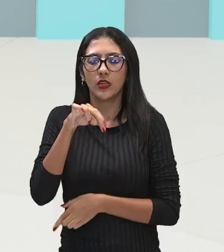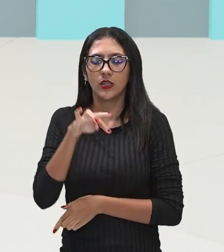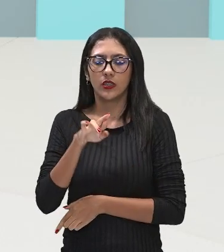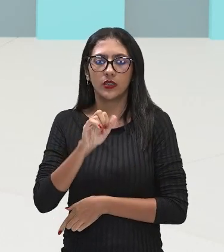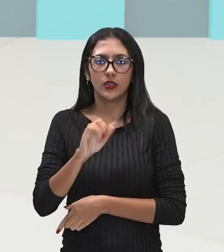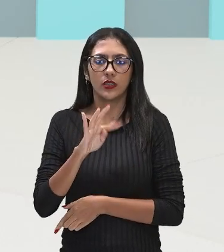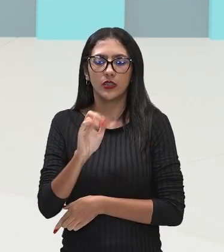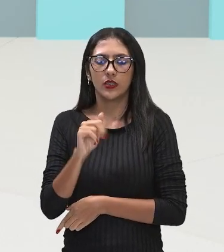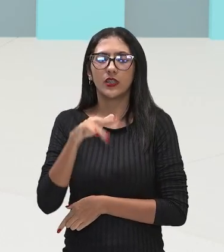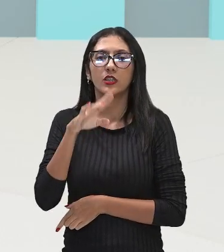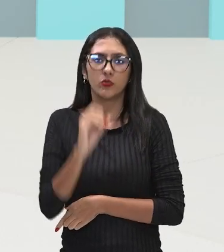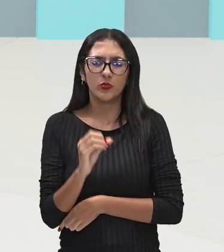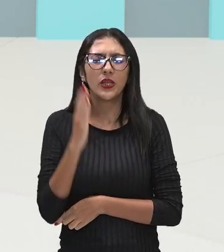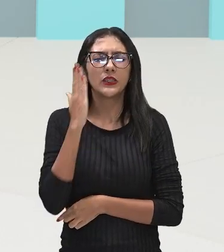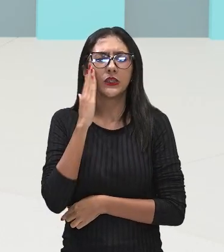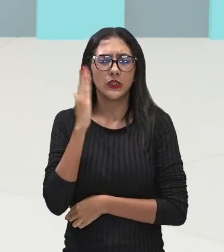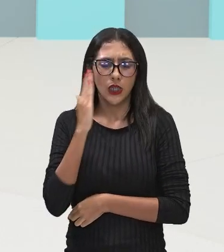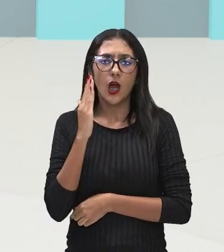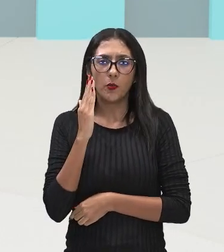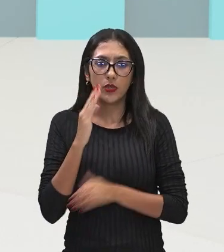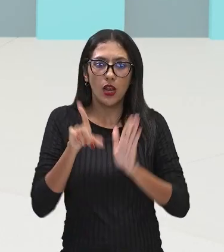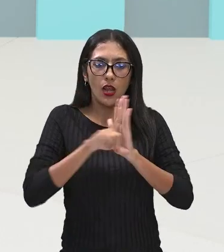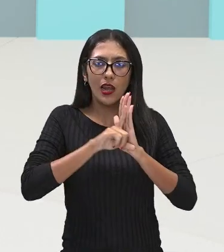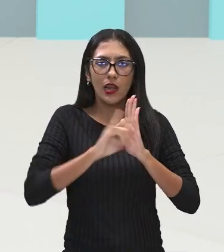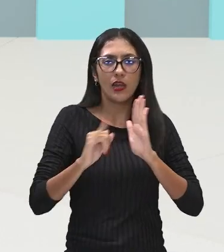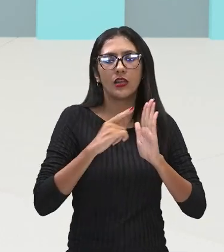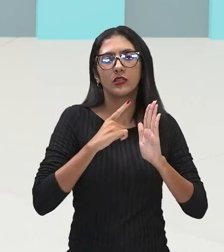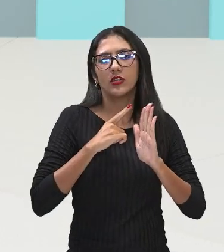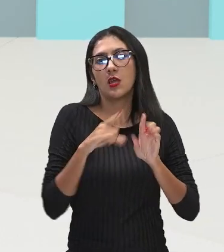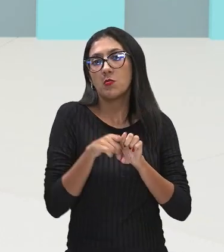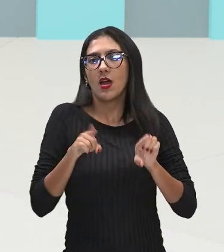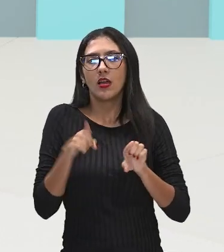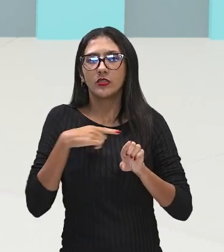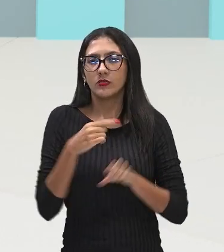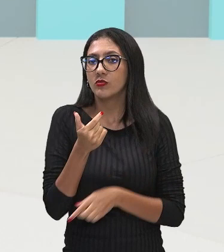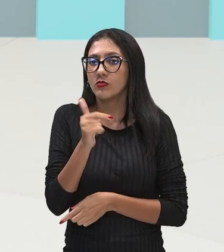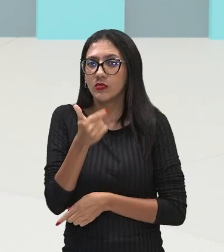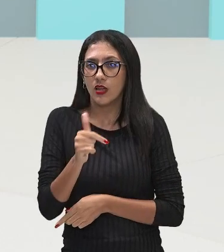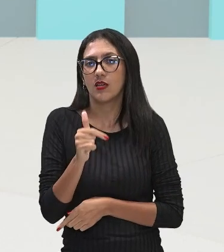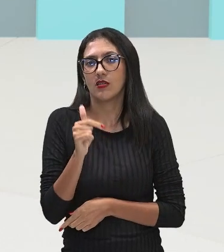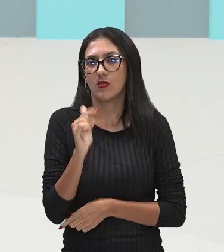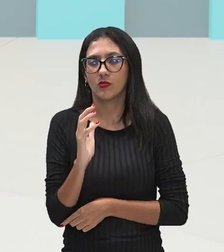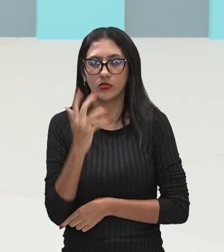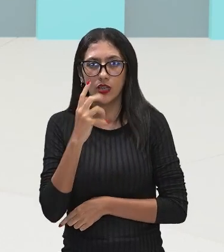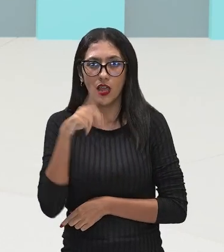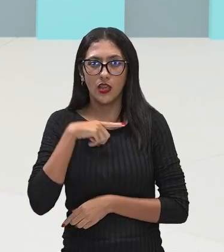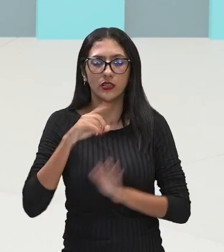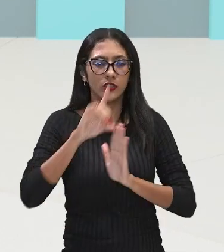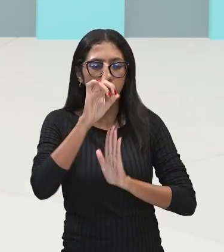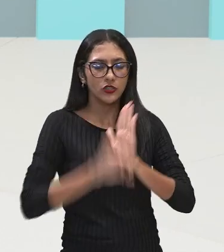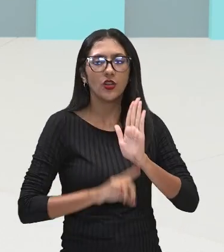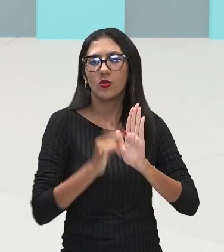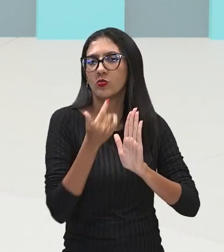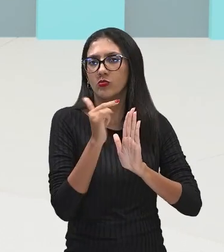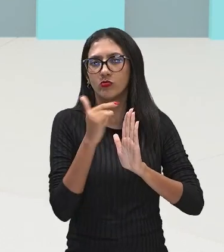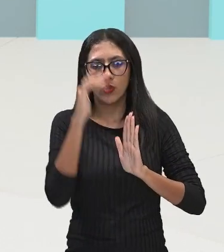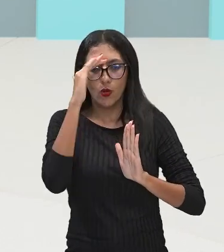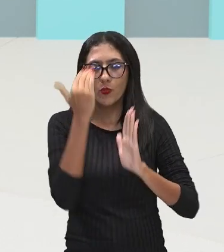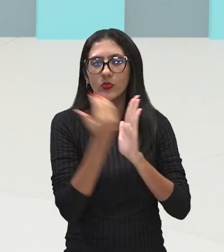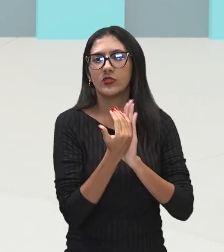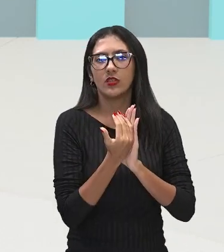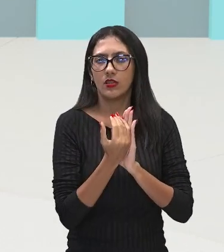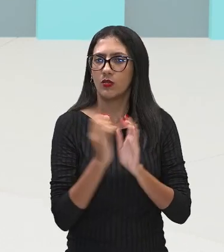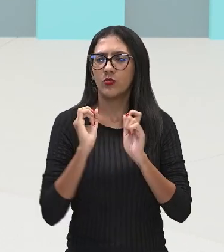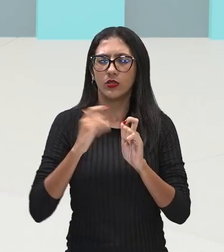fato exista isso no papel, na realidade isso não acontece. Esse direito não é garantido devido ao